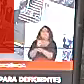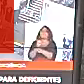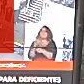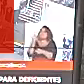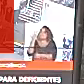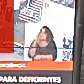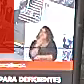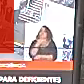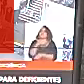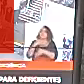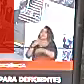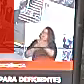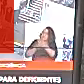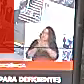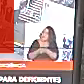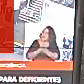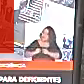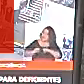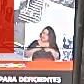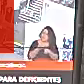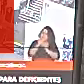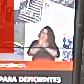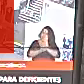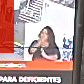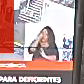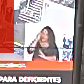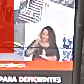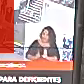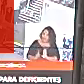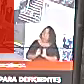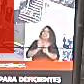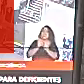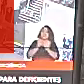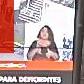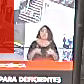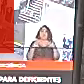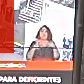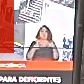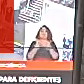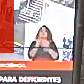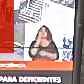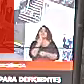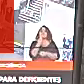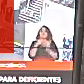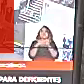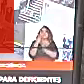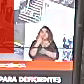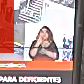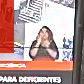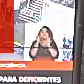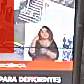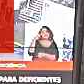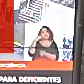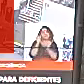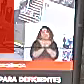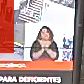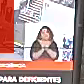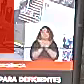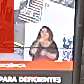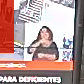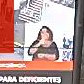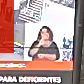honra enorme de poder ficar com ele 2 mandatos de vereador na Câmara Municipal e fizemos muitas coisas juntos, né? Mas a história